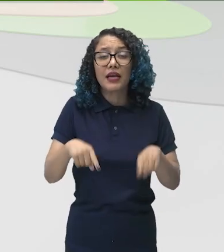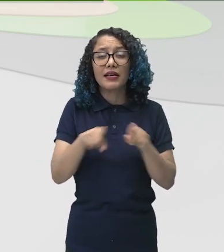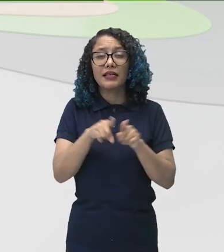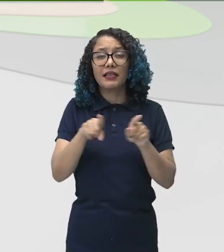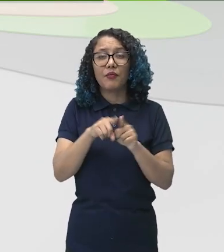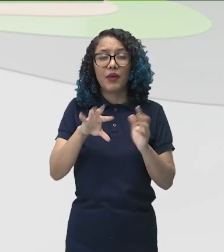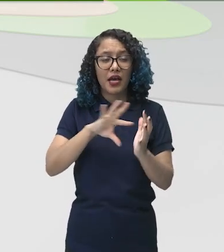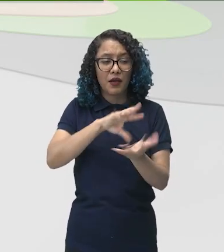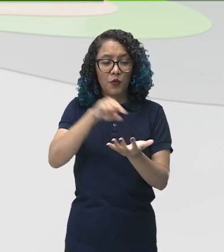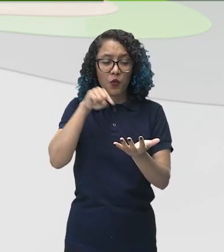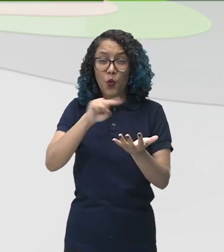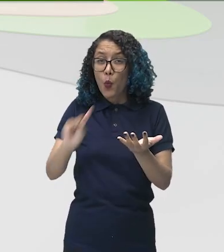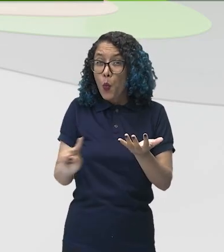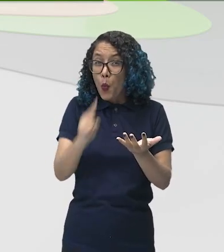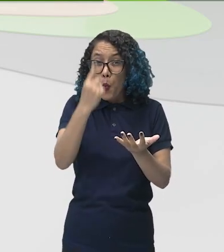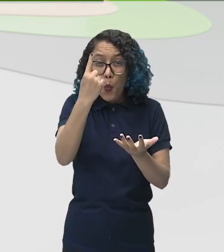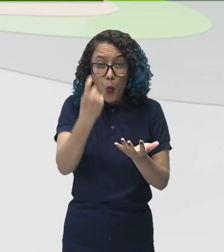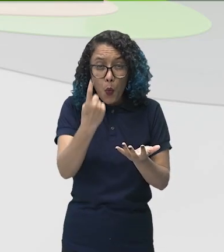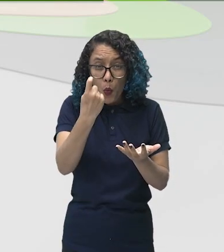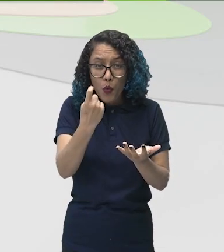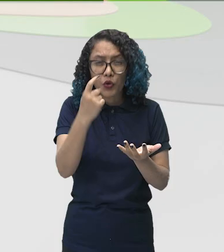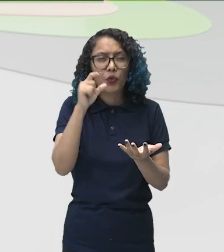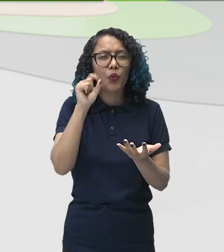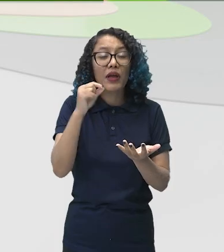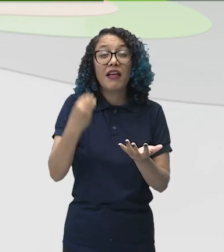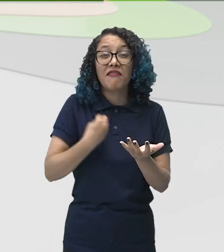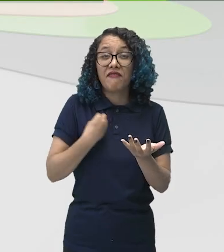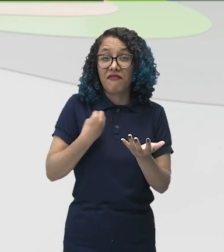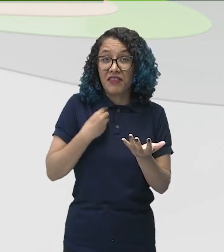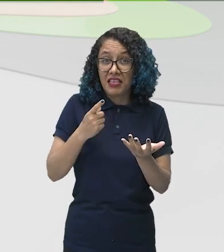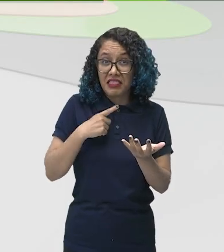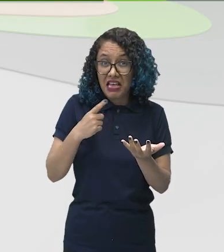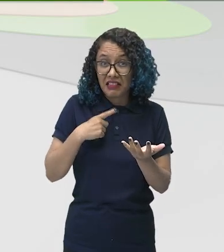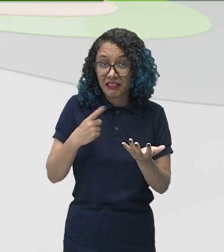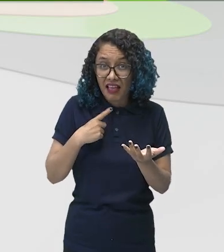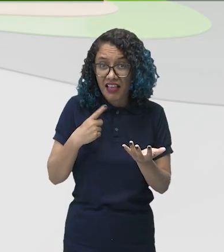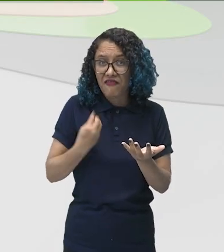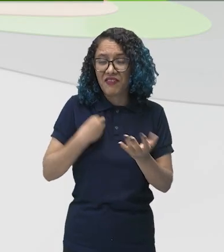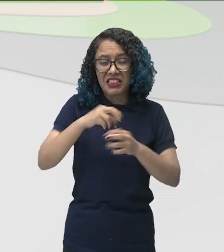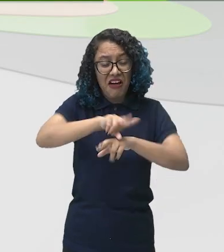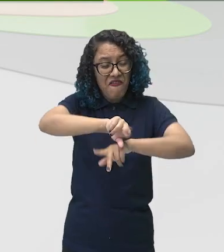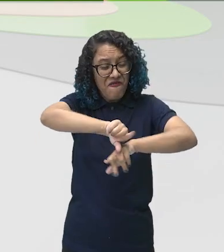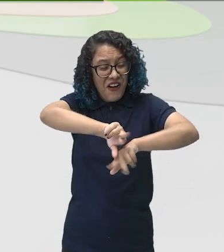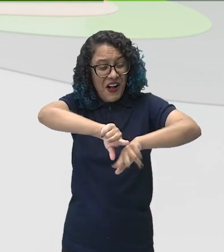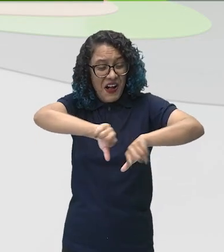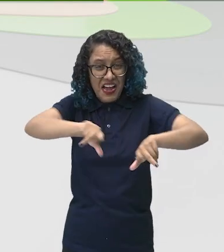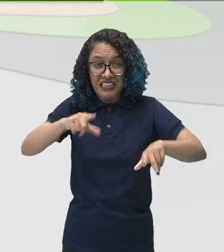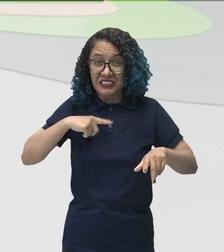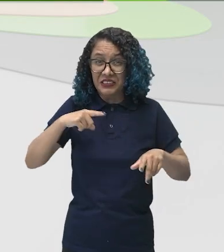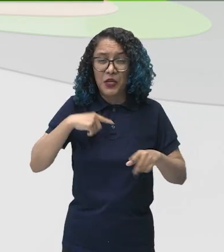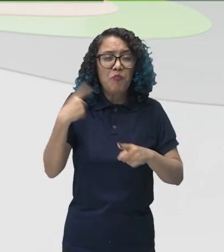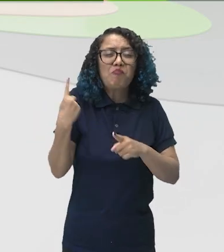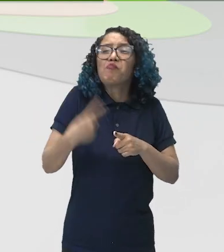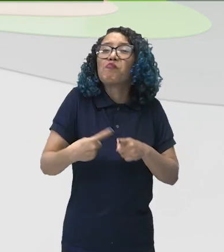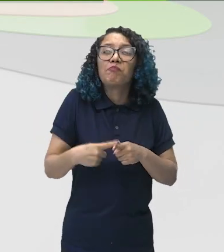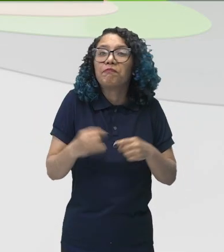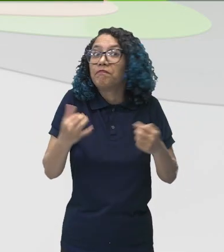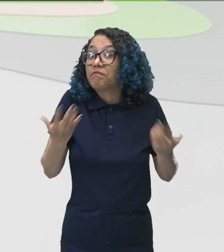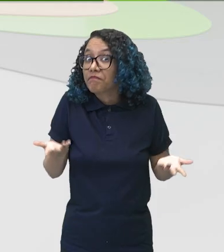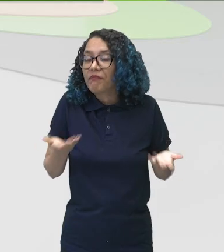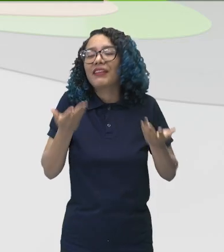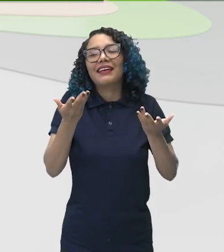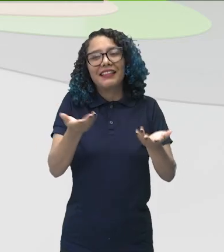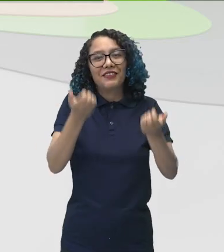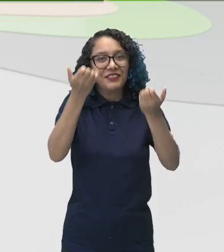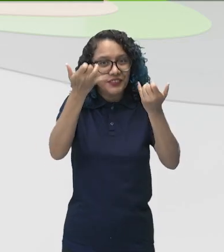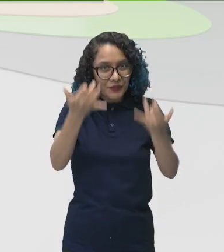único planeta que se tem conhecimento que abriga formas de vida e das mais variadas. Vejam vocês que